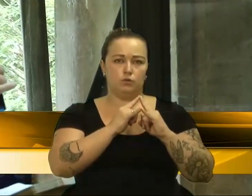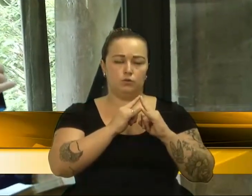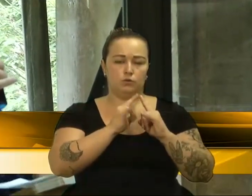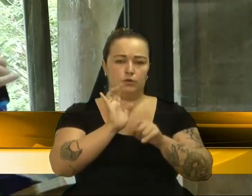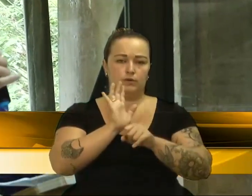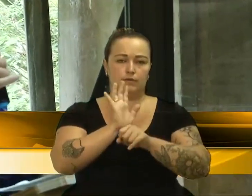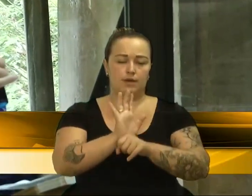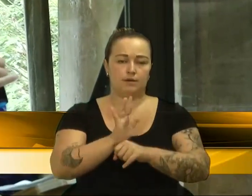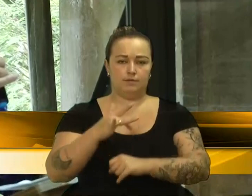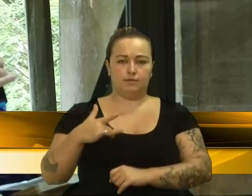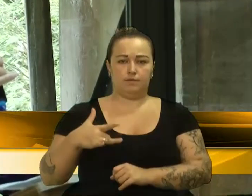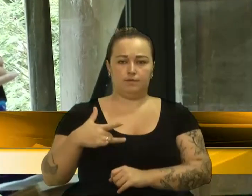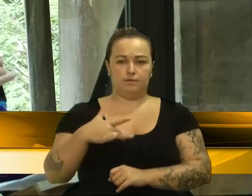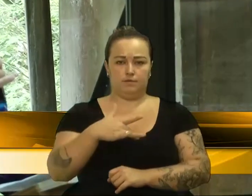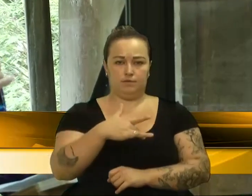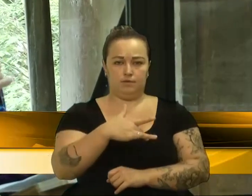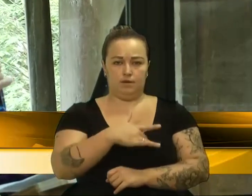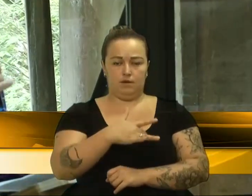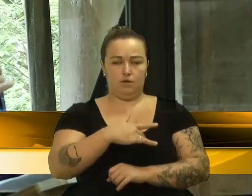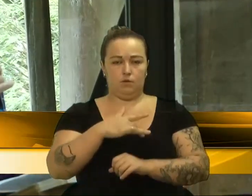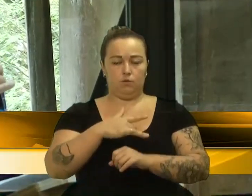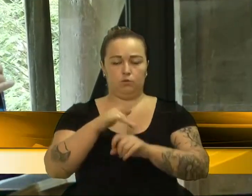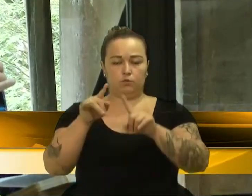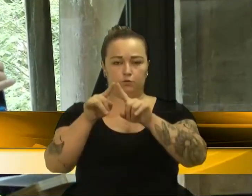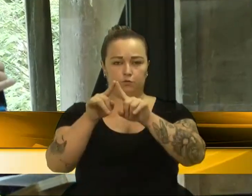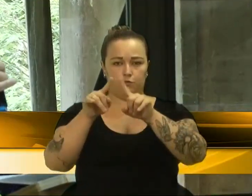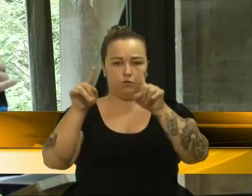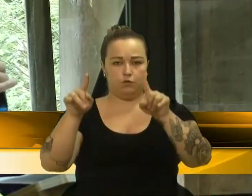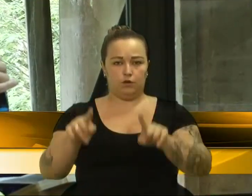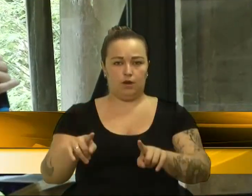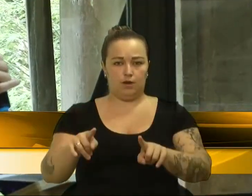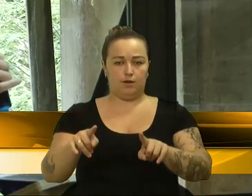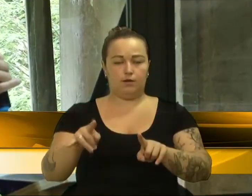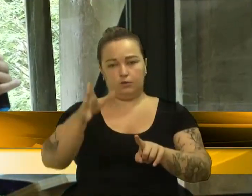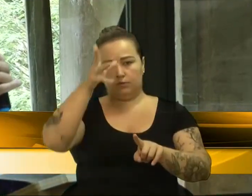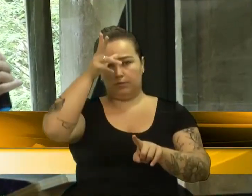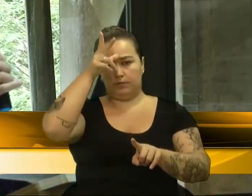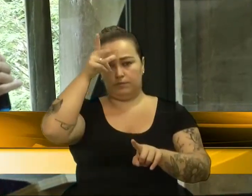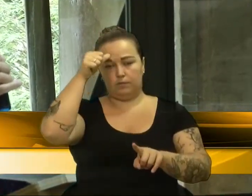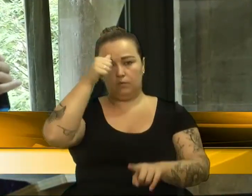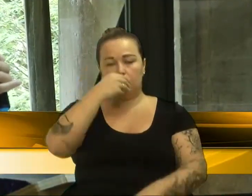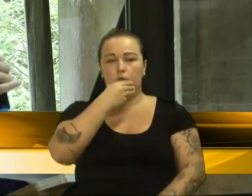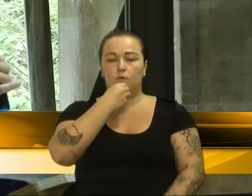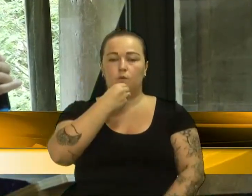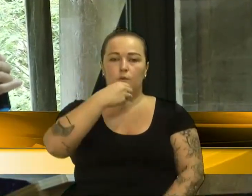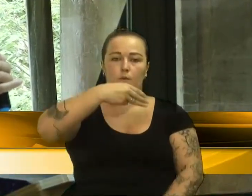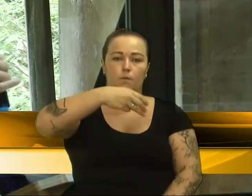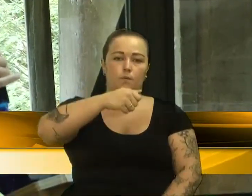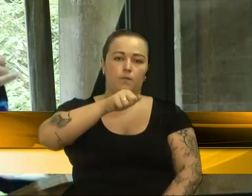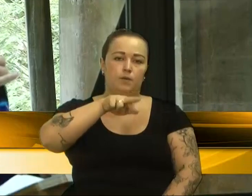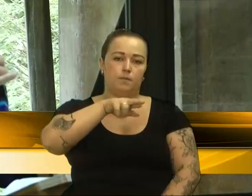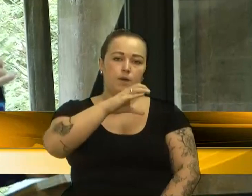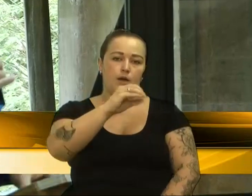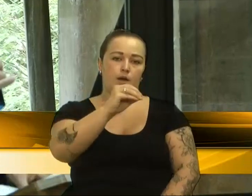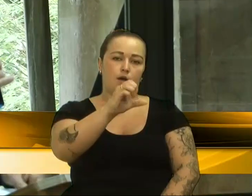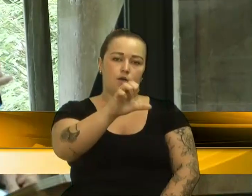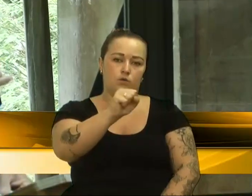Assistência de Saúde dos Servidores Públicos do Rio Grande do Sul, Marcos Vinícius Vieira de